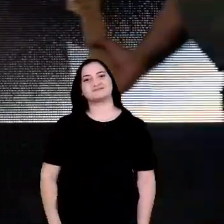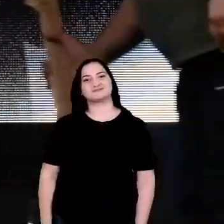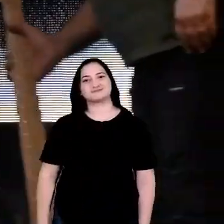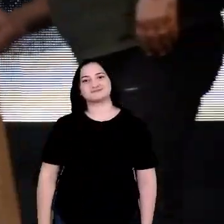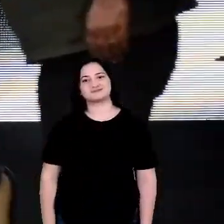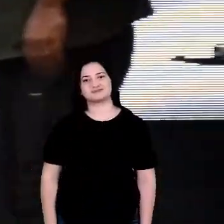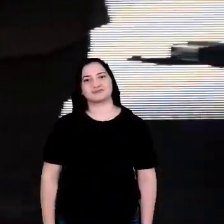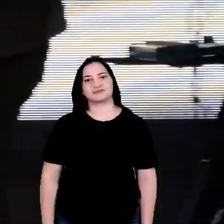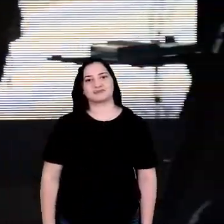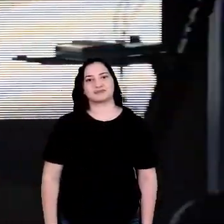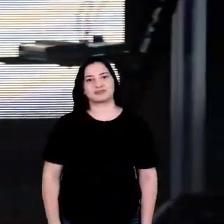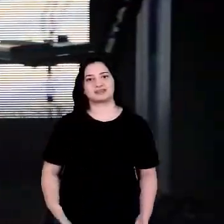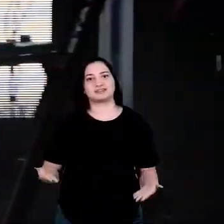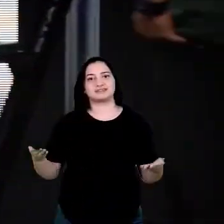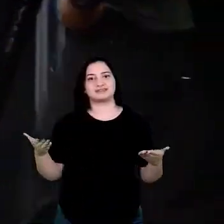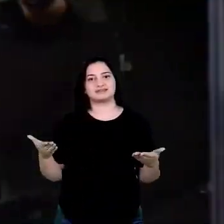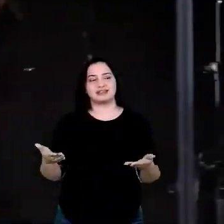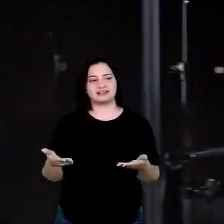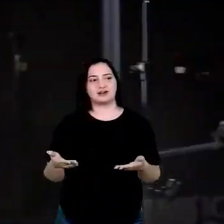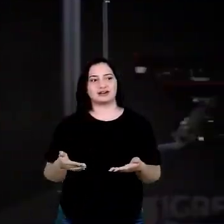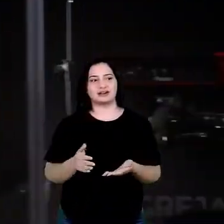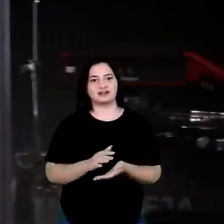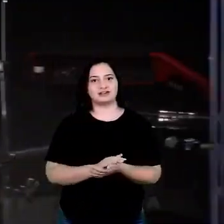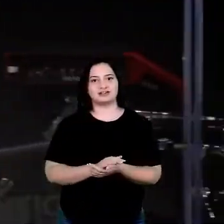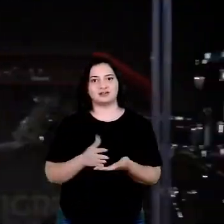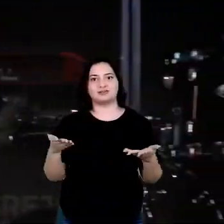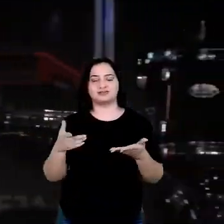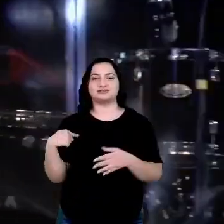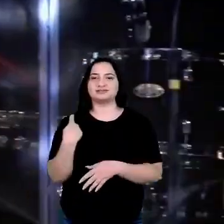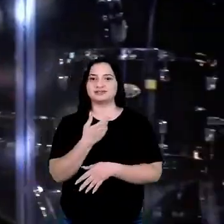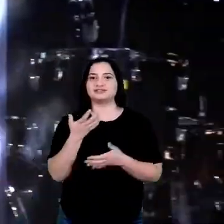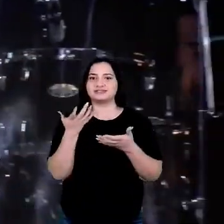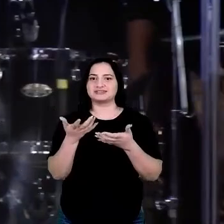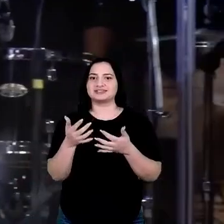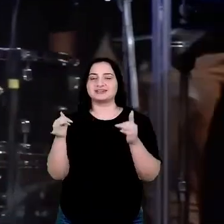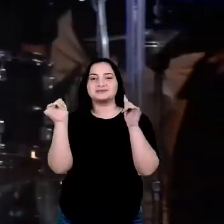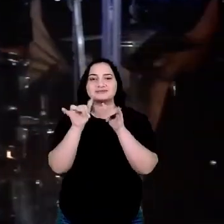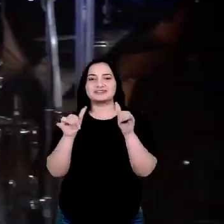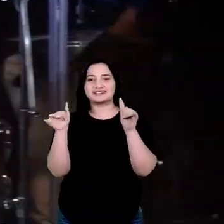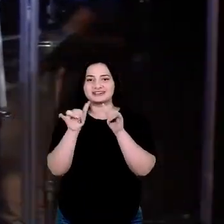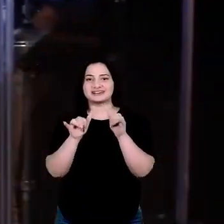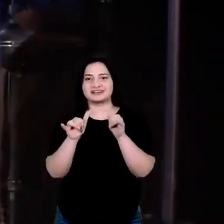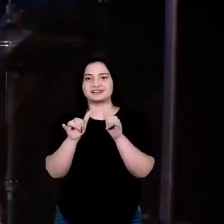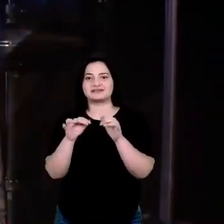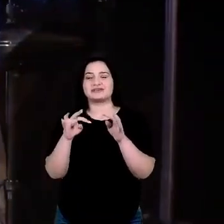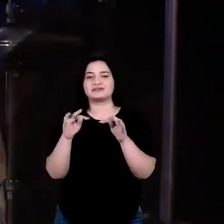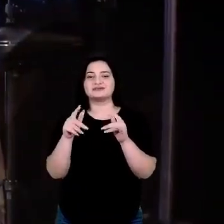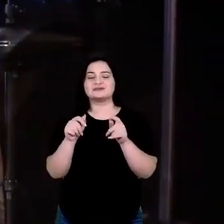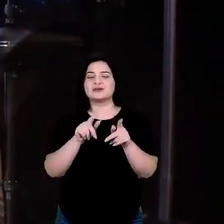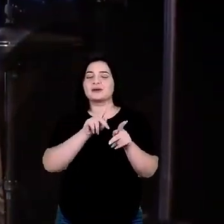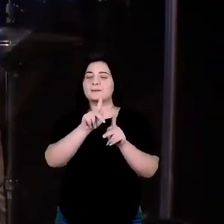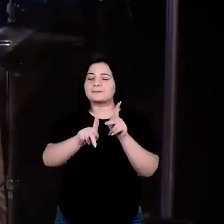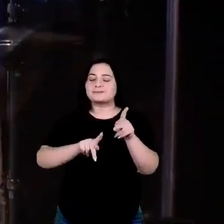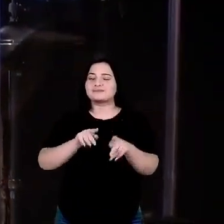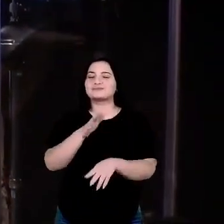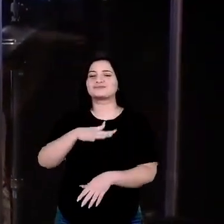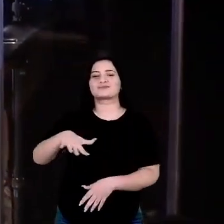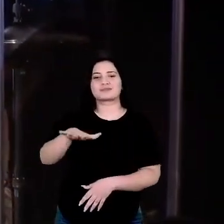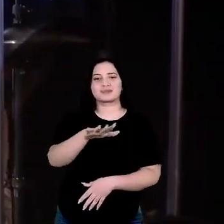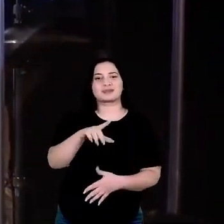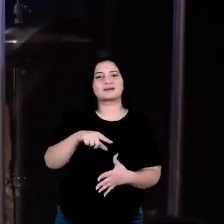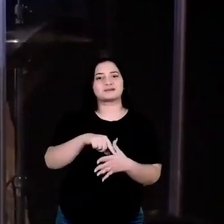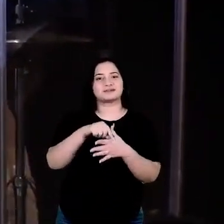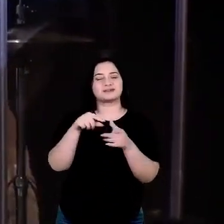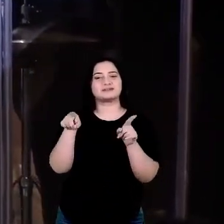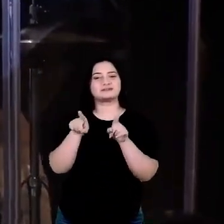Pai, nessa noite nós queremos declarar sobre todos aqueles que estão aqui presencialmente, todos aqueles que